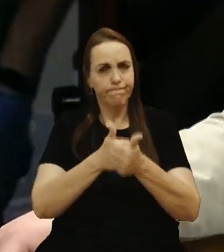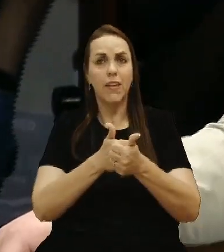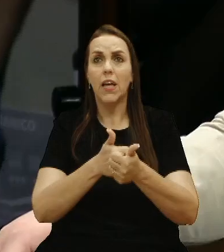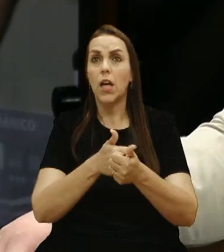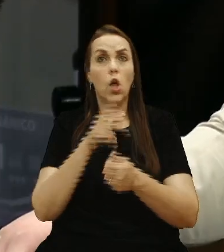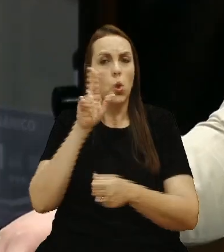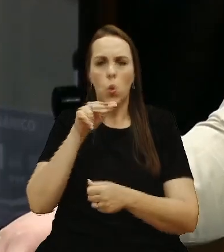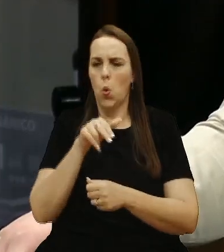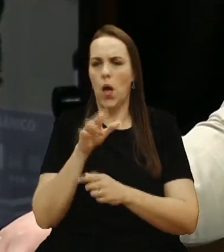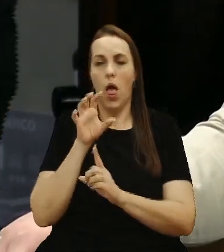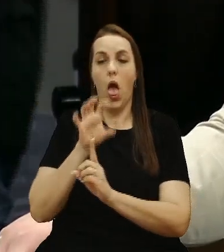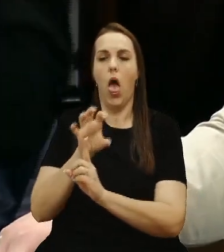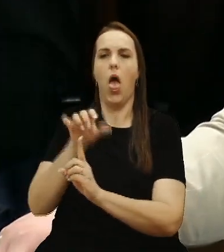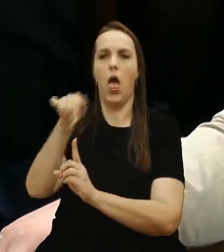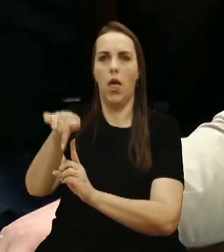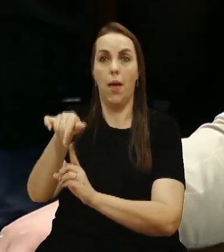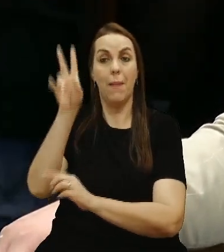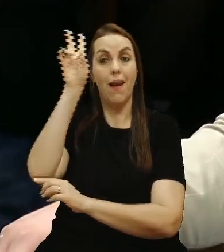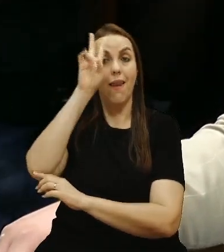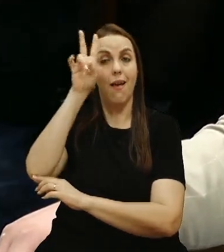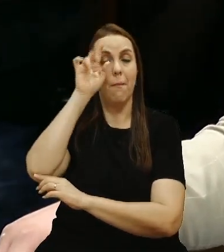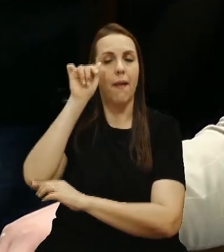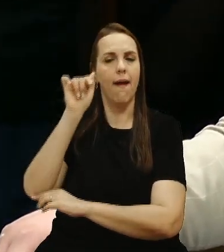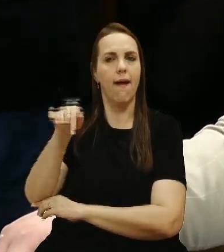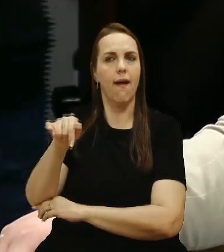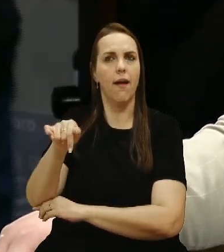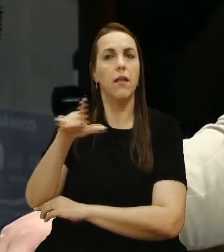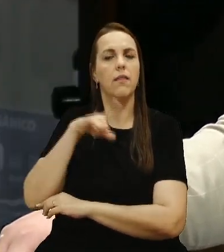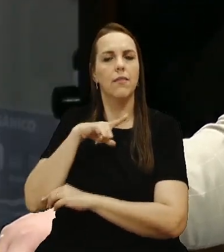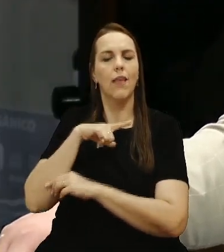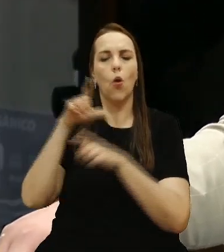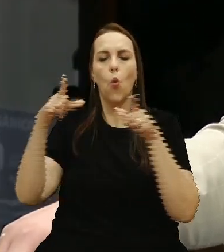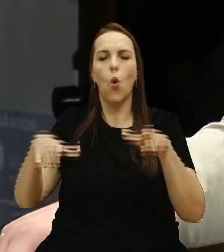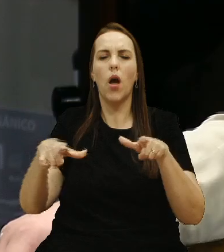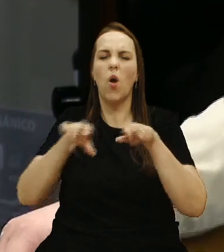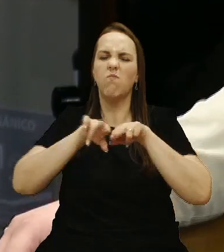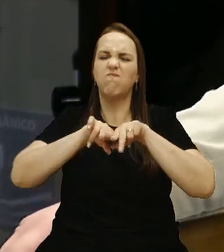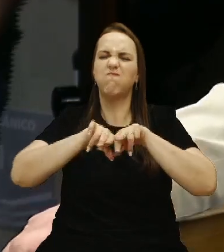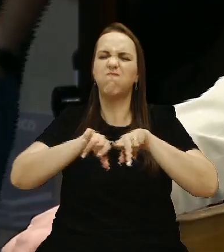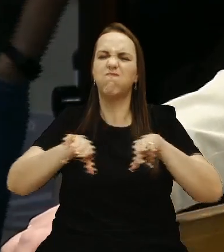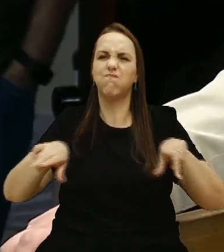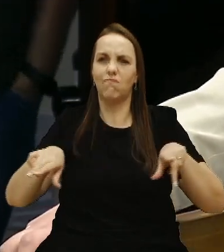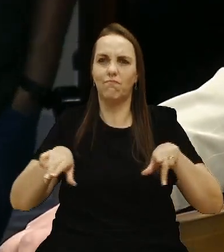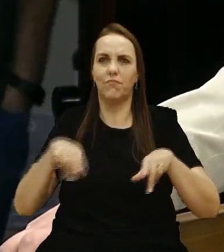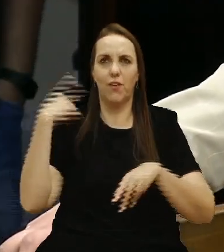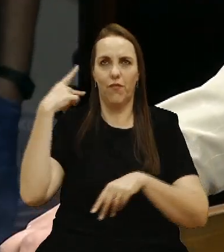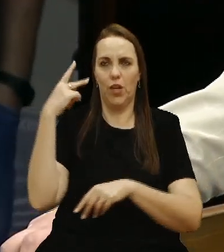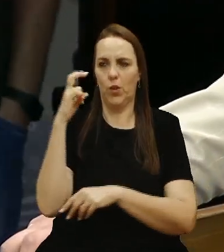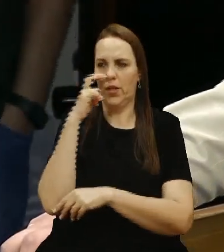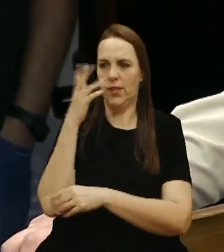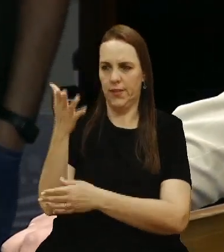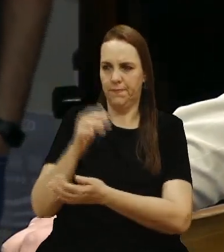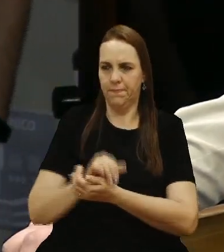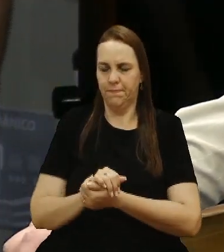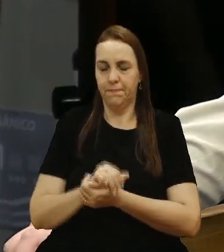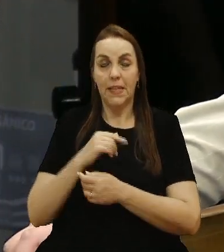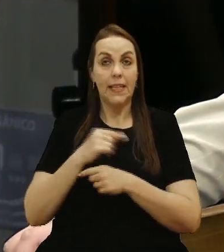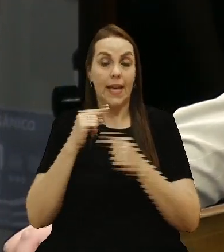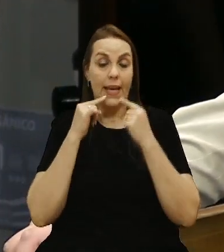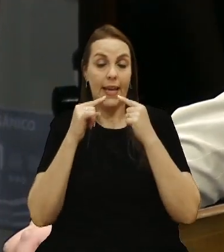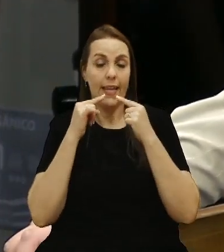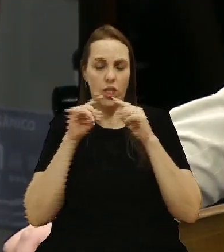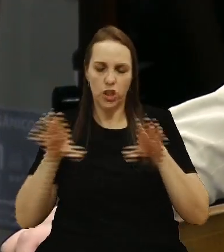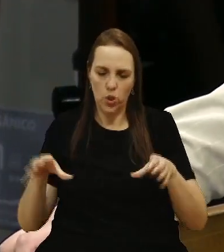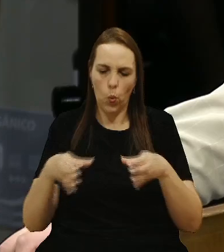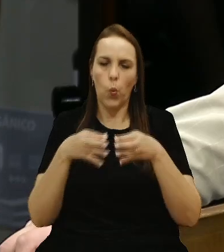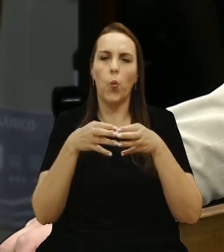para ameaçá-lo, isso tudo é para lembrá-lo que ele está no ambiente plural, vereador André Samalma. Que ele, quando tece alguma crítica a um grupo